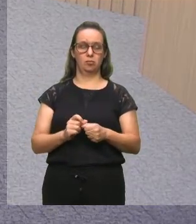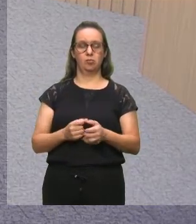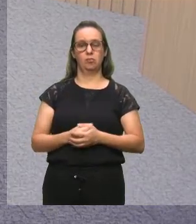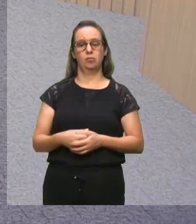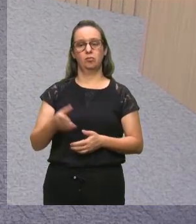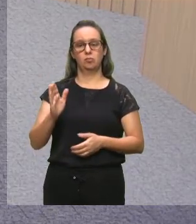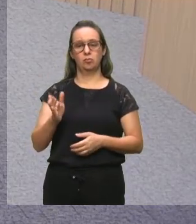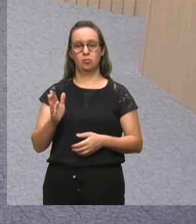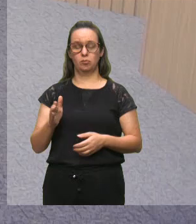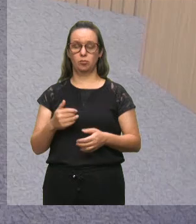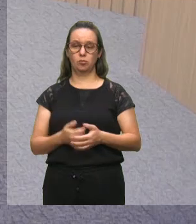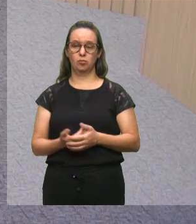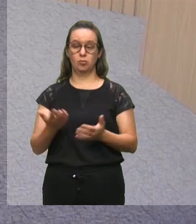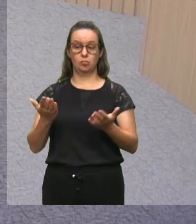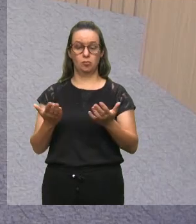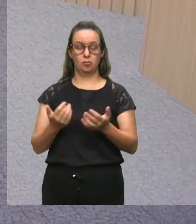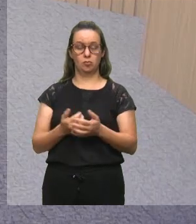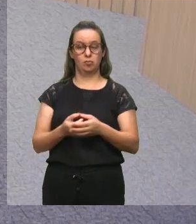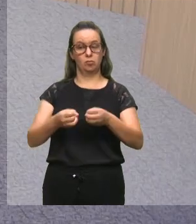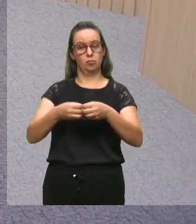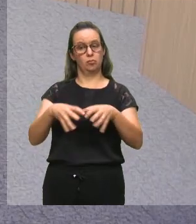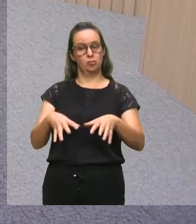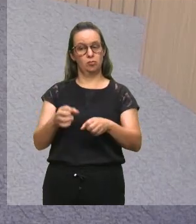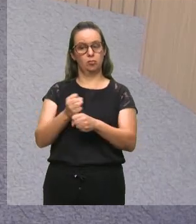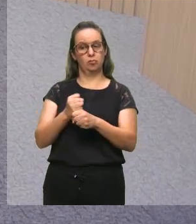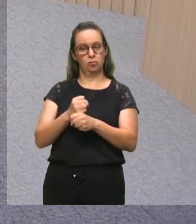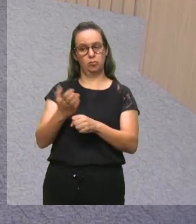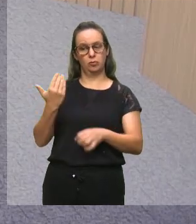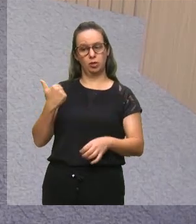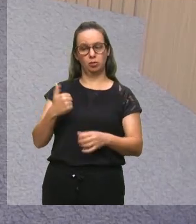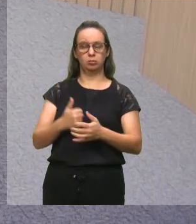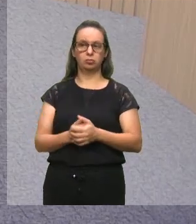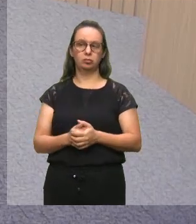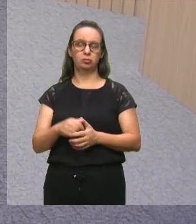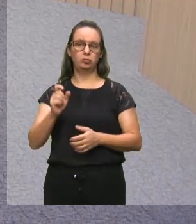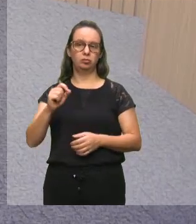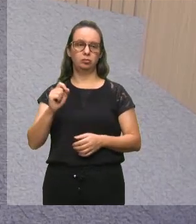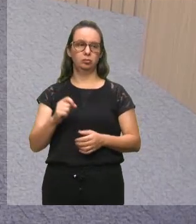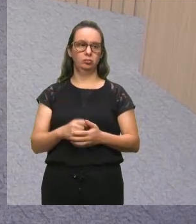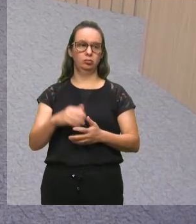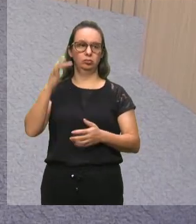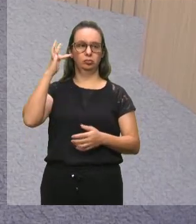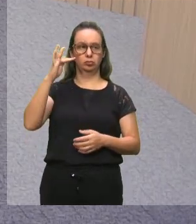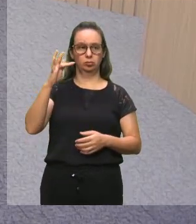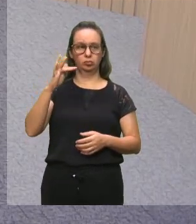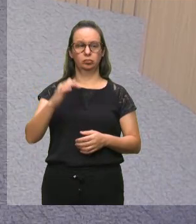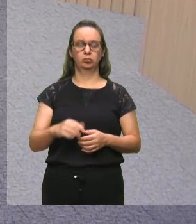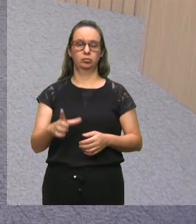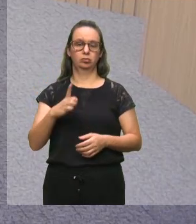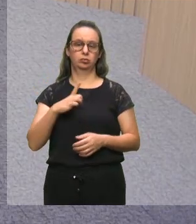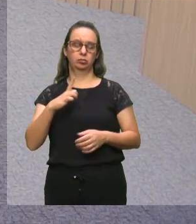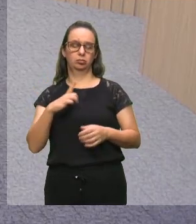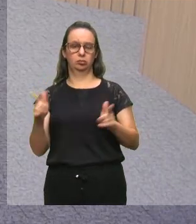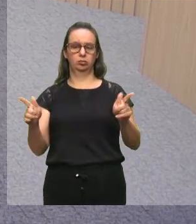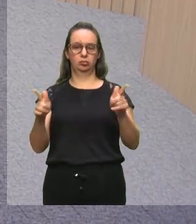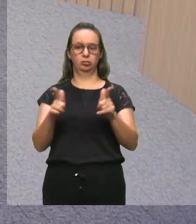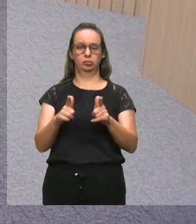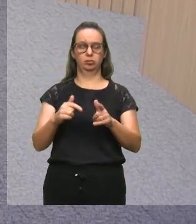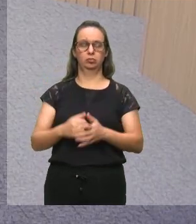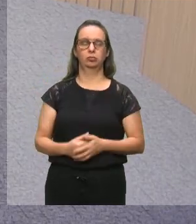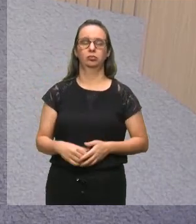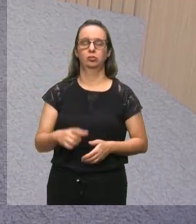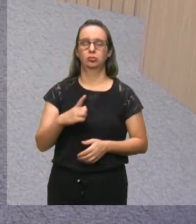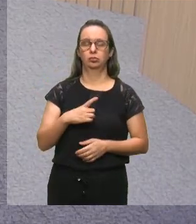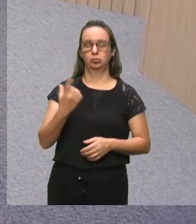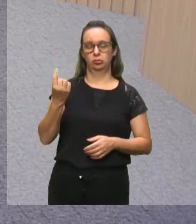realizado durante o ano. Tá? Então, a projeção dos gastos do conselho levou a uma diminuição. A gente tinha uma